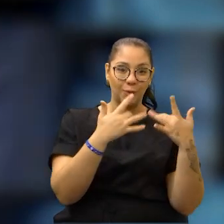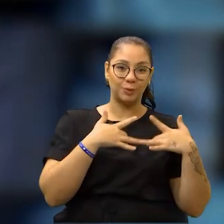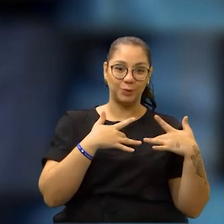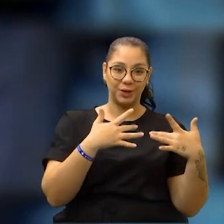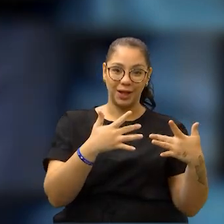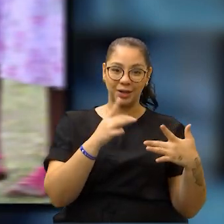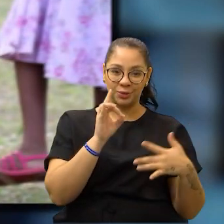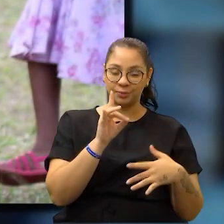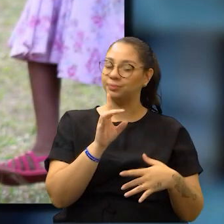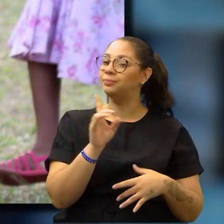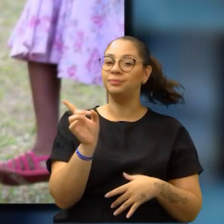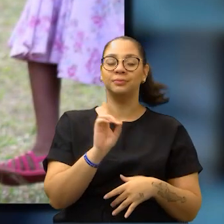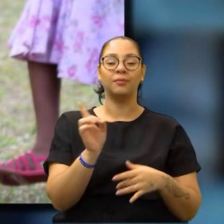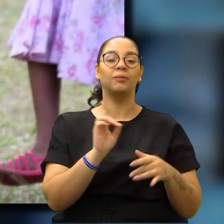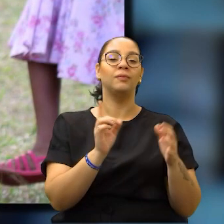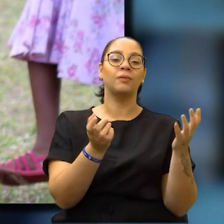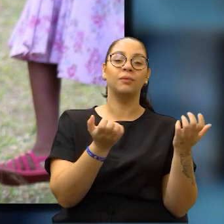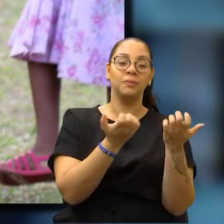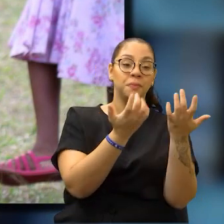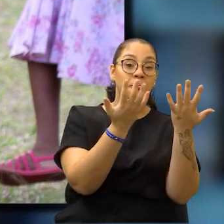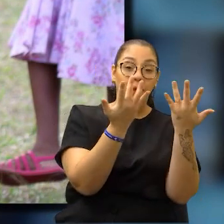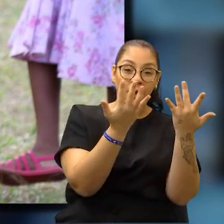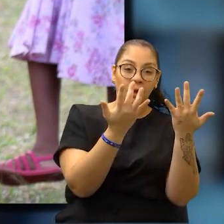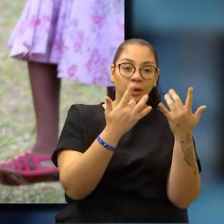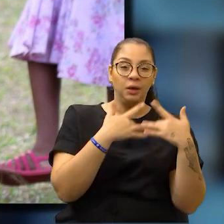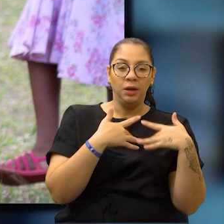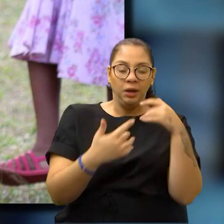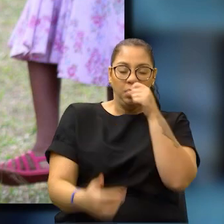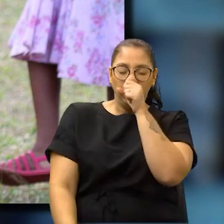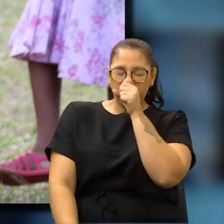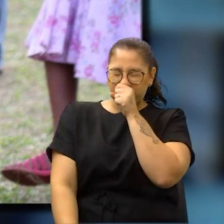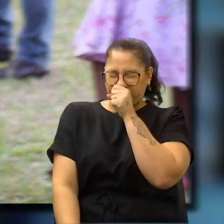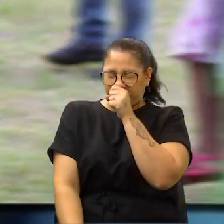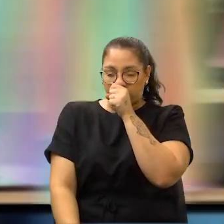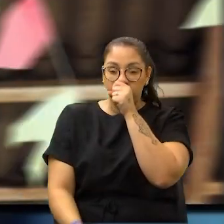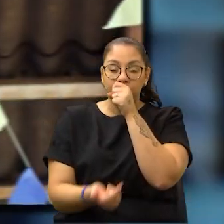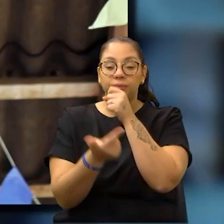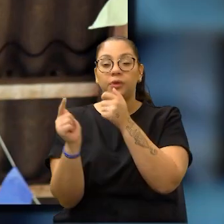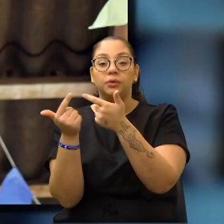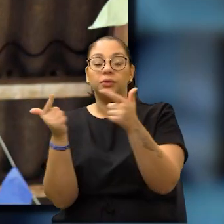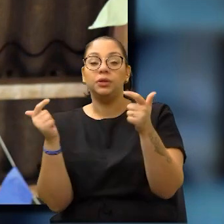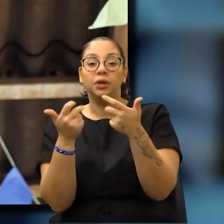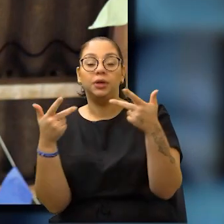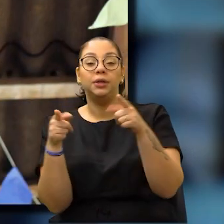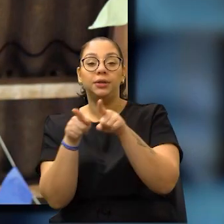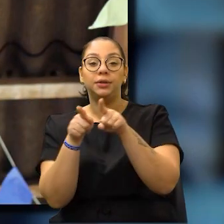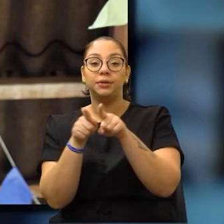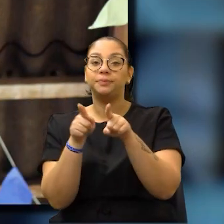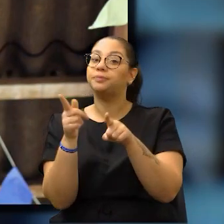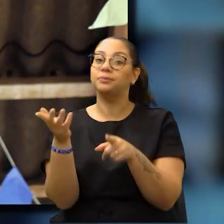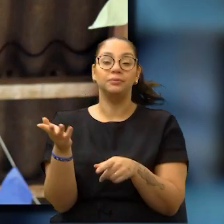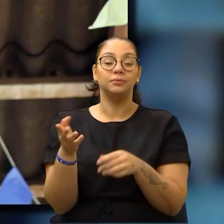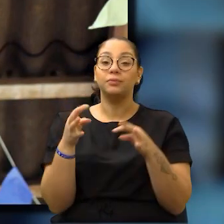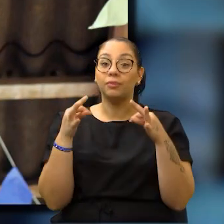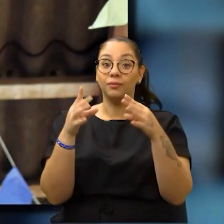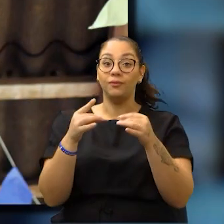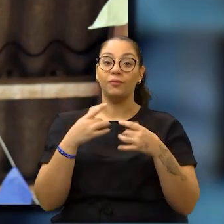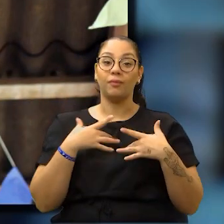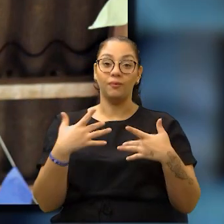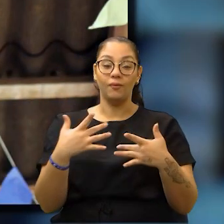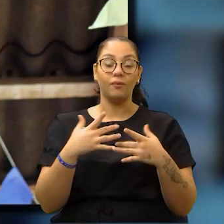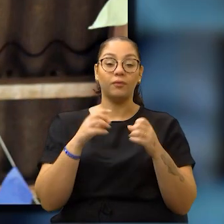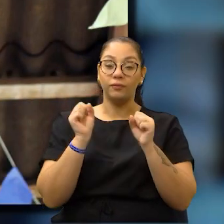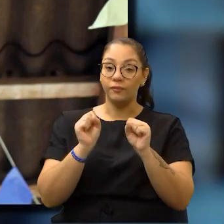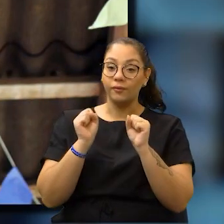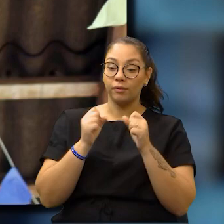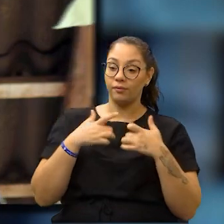é importante. Porque você pode doar seu tempo aqui também, né? Ajudando com atividades, voluntariado. Outro dia nós tínhamos um grupo de voluntários